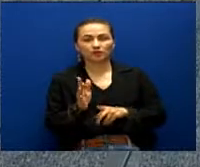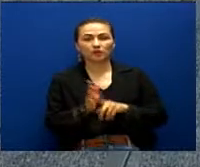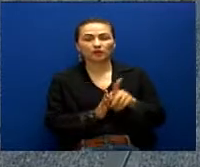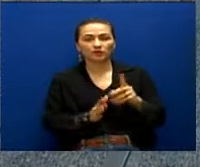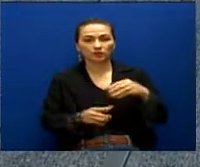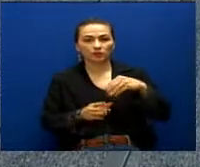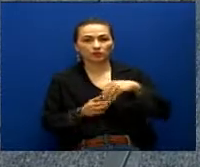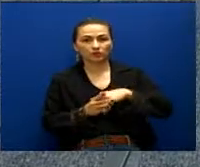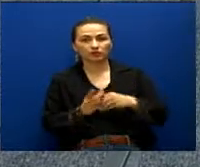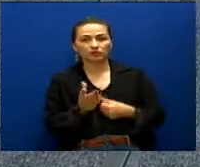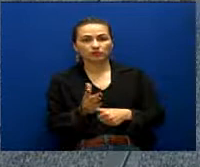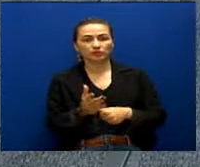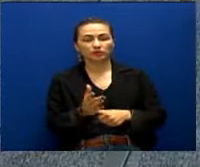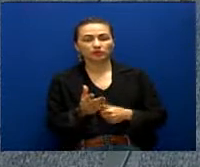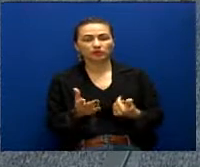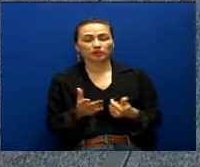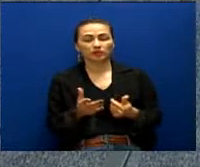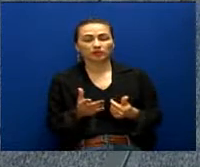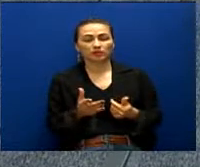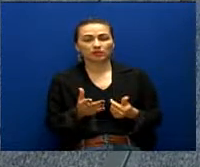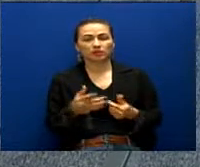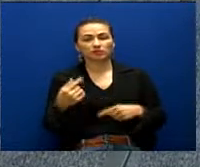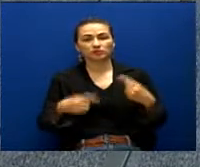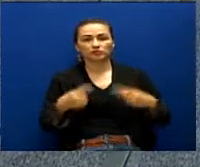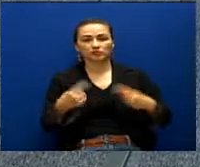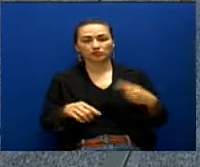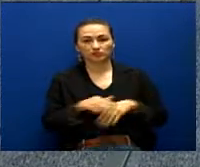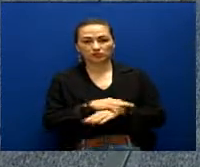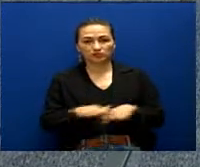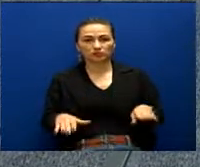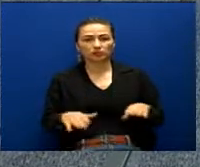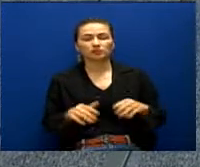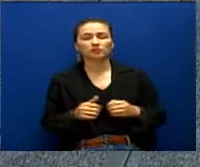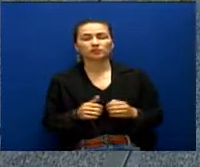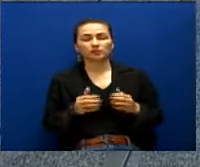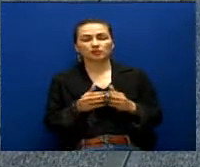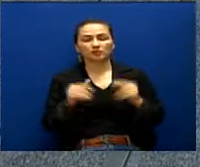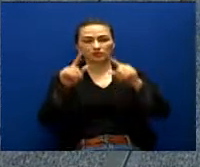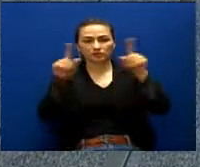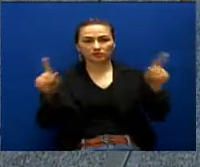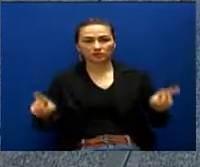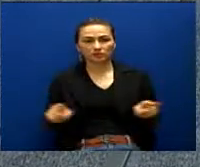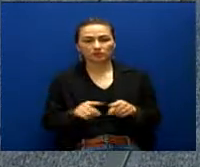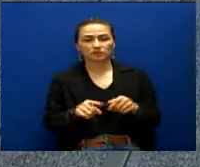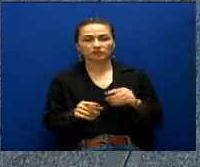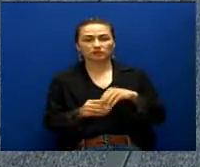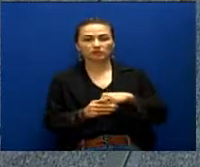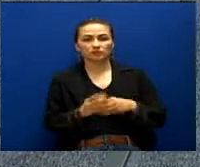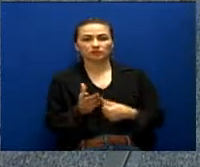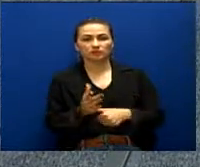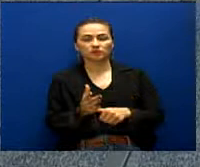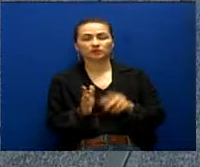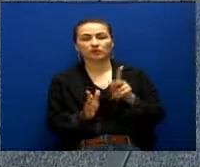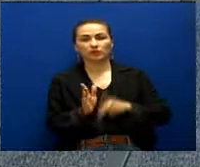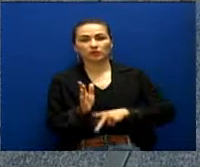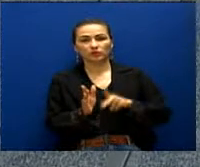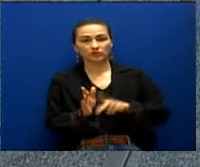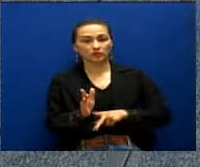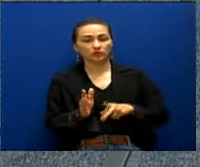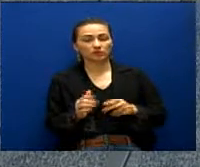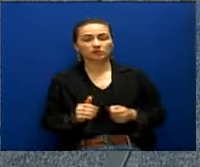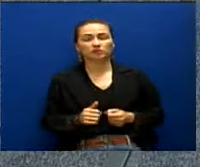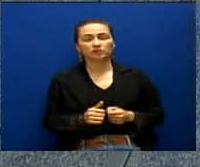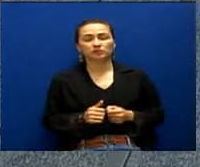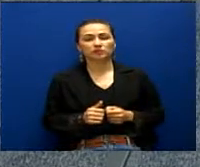emendas, pode ser? Pode ser. Então, encerrada a discussão, eu peço que abra o painel para votação do projeto de lei. Peço que